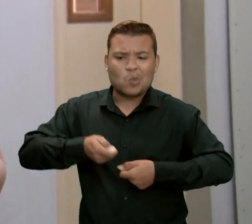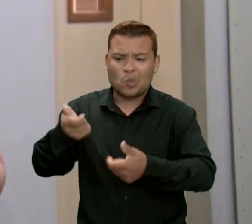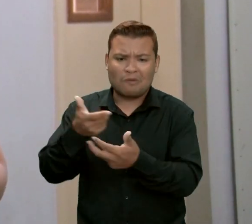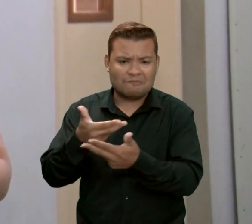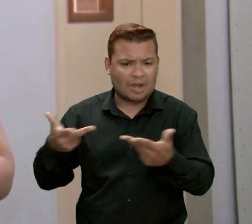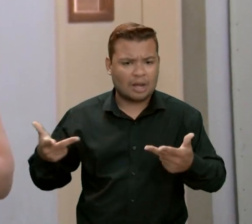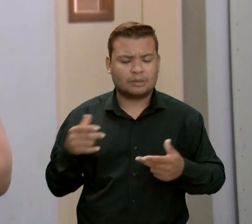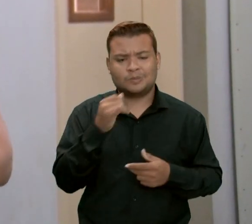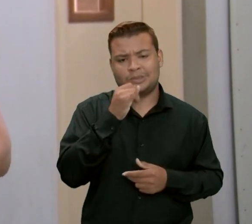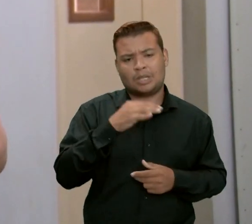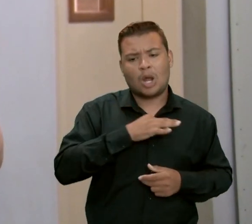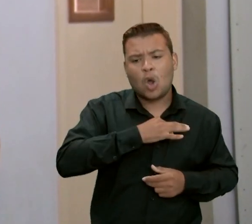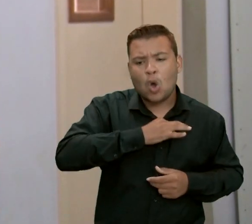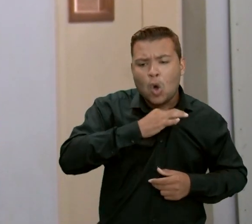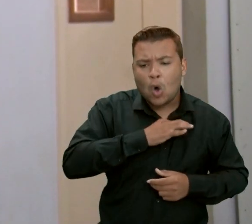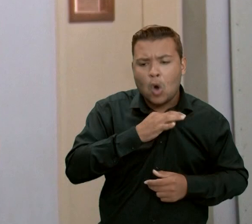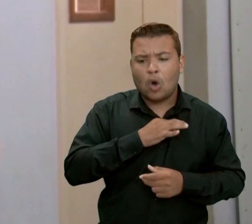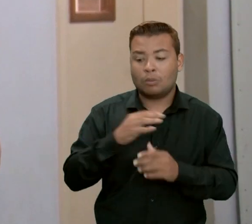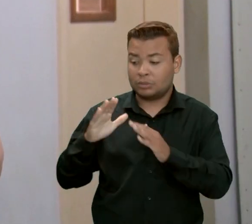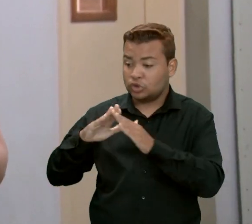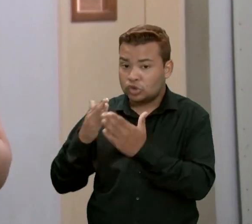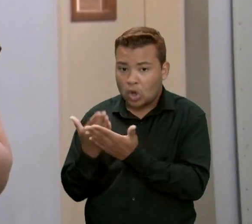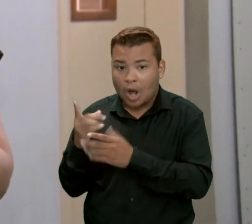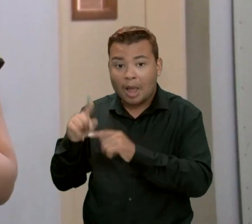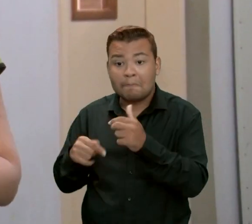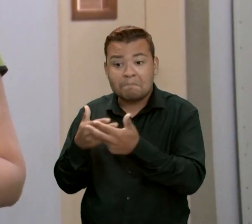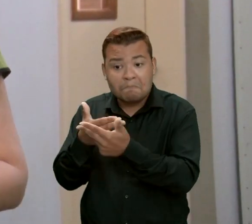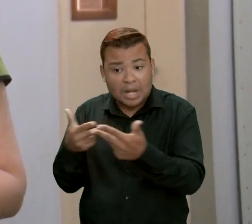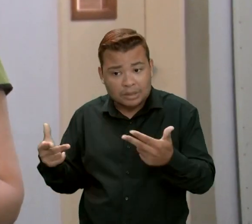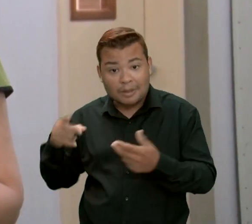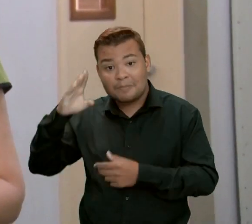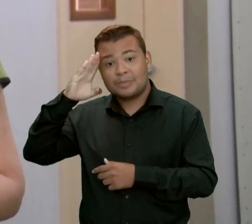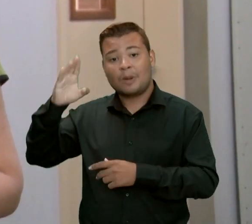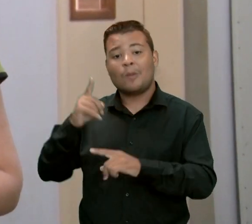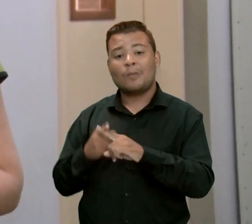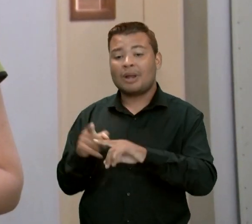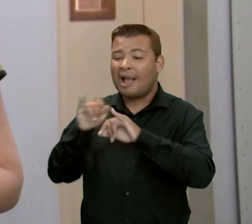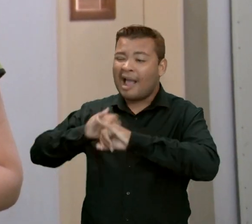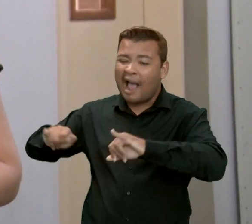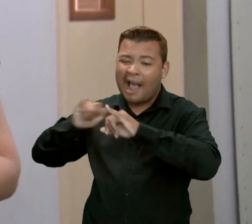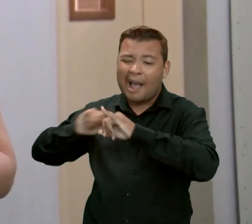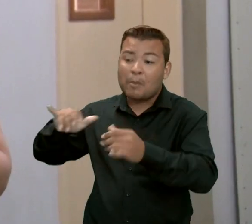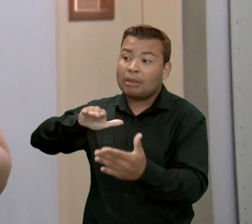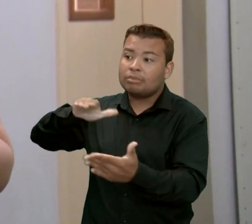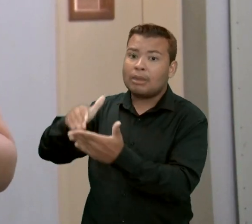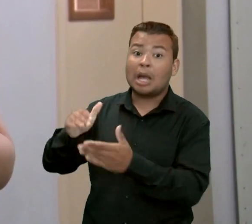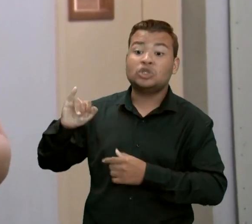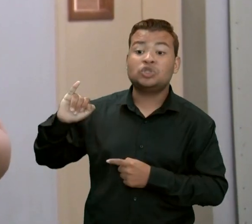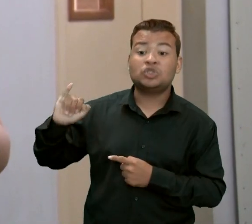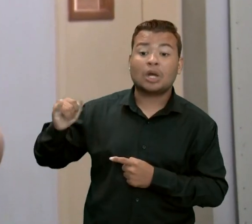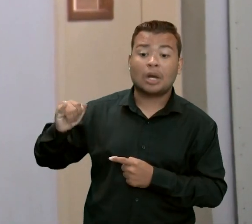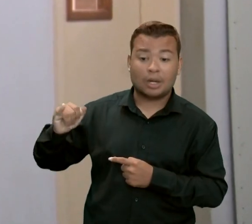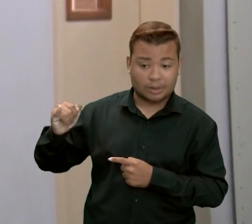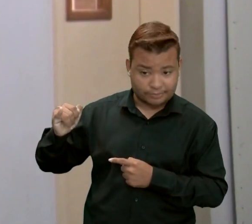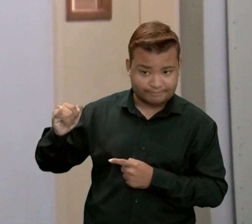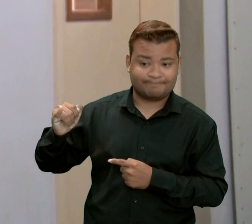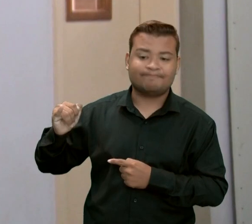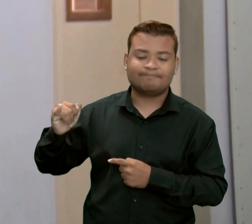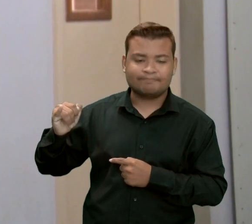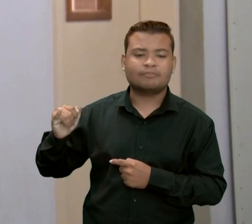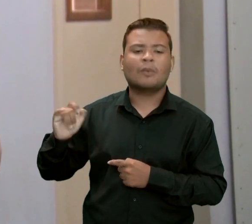Recebem roupas, recebem material escolar, né? Principalmente porque a campanha vai até janeiro, e aí a gente está